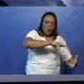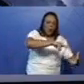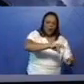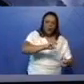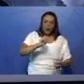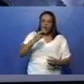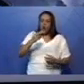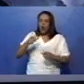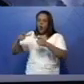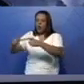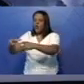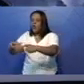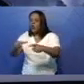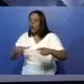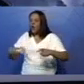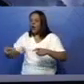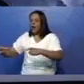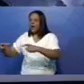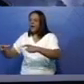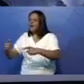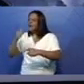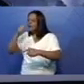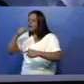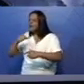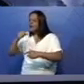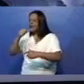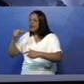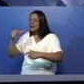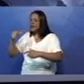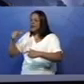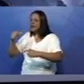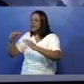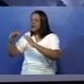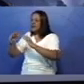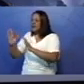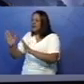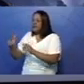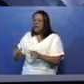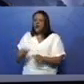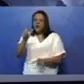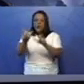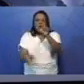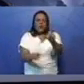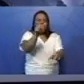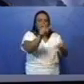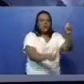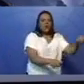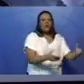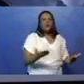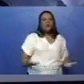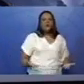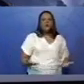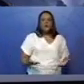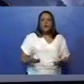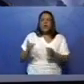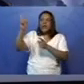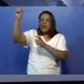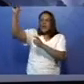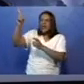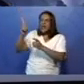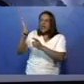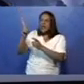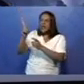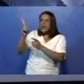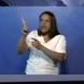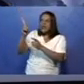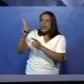onde os deuses viviam. Ou mesmo o espaço, a nossa terra. Os personagens sempre são deuses e